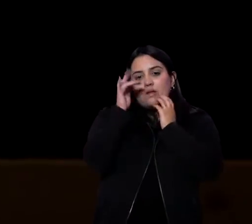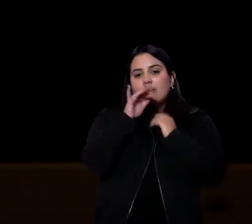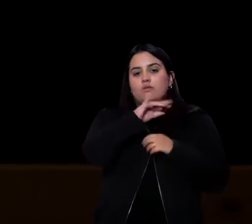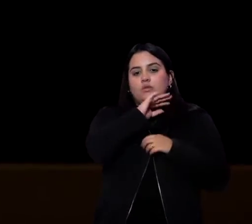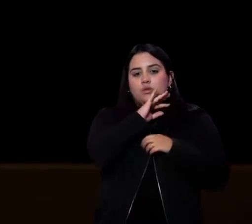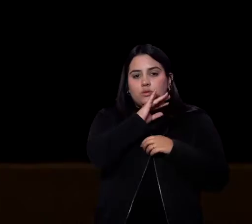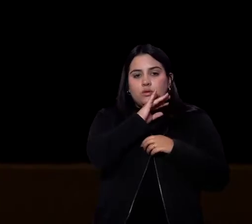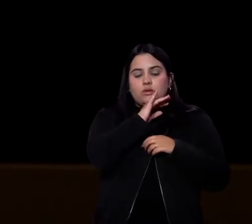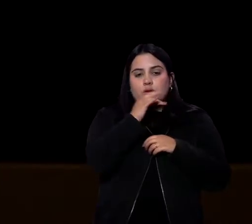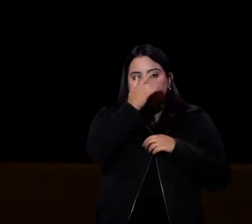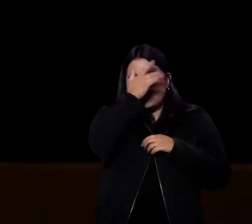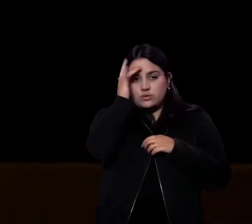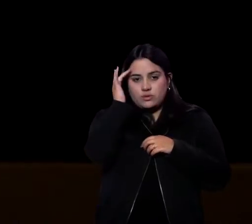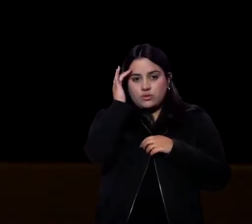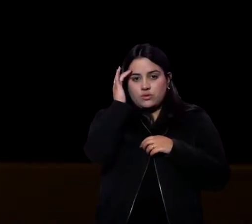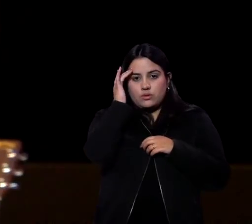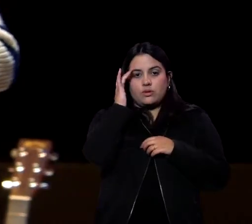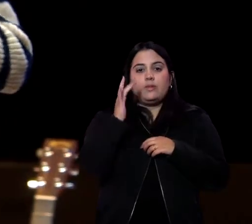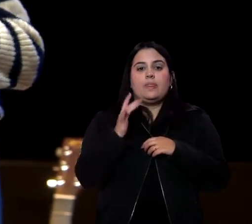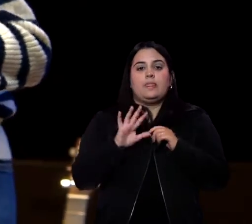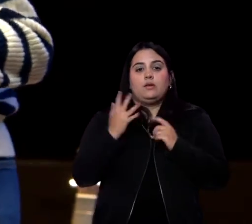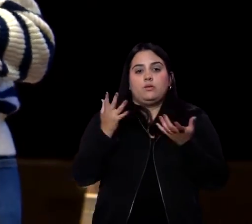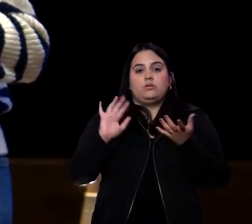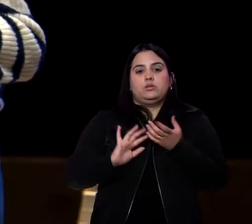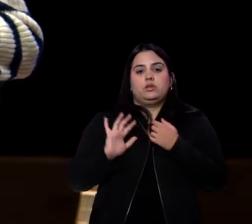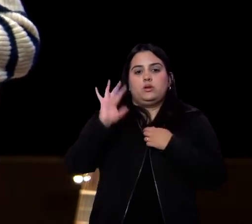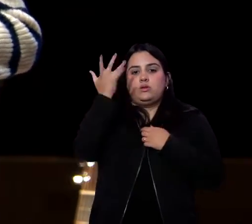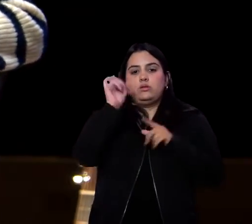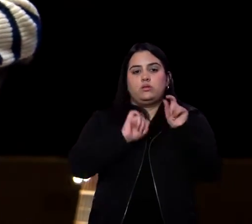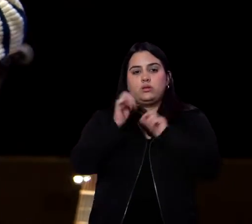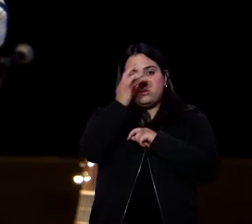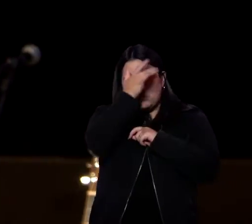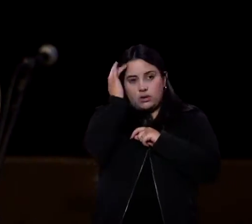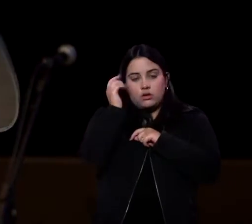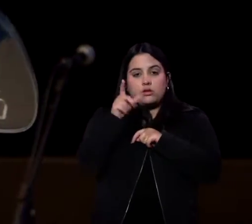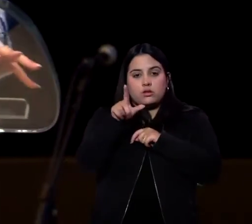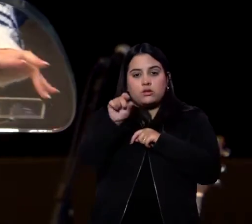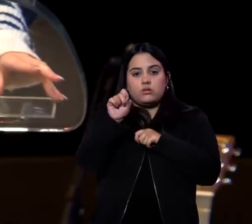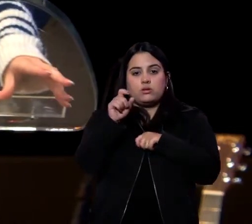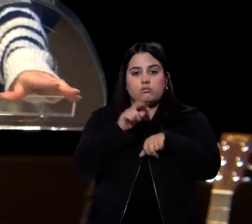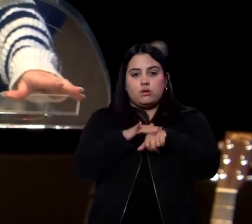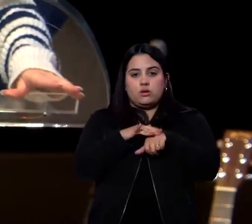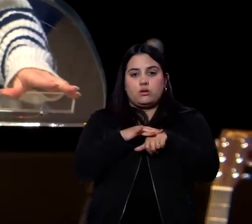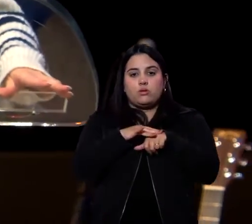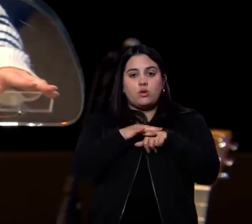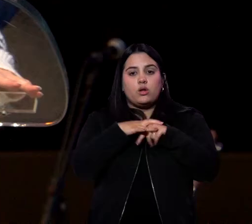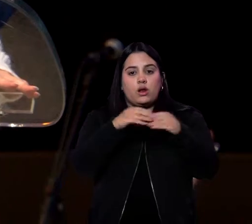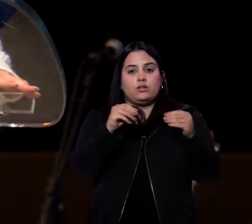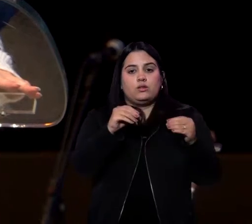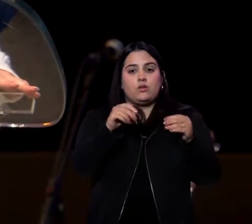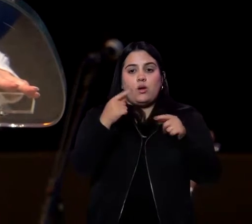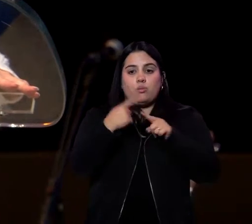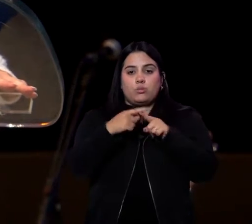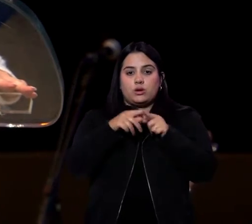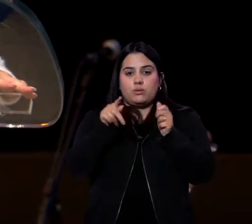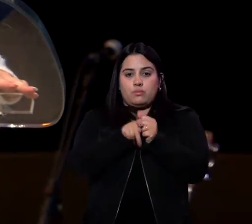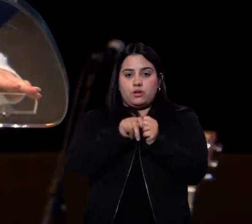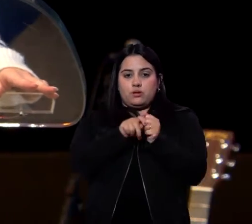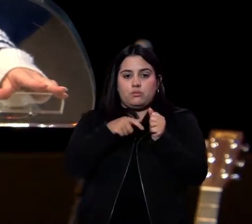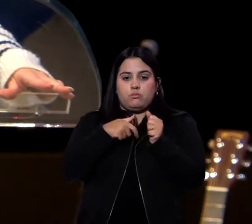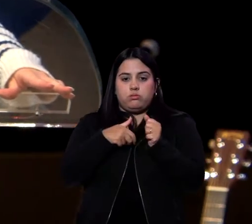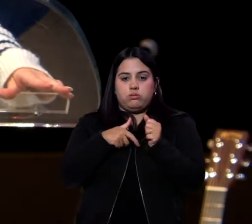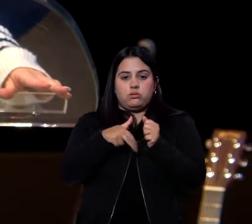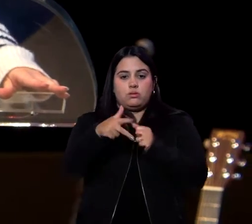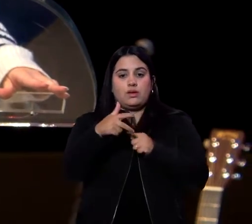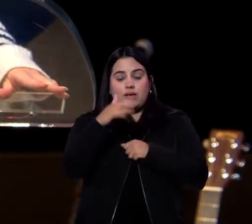eram aleijadas, assim. E quando isso acontecia, as pessoas eram curadas pela sombra de Pedro. Imagina quanto poder